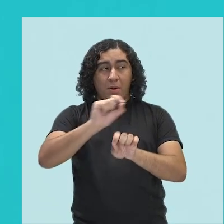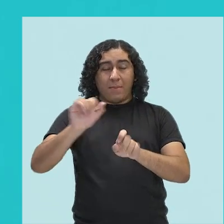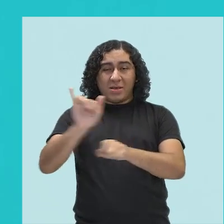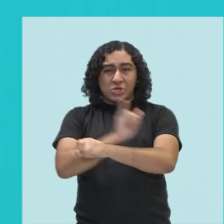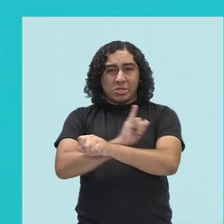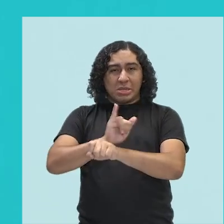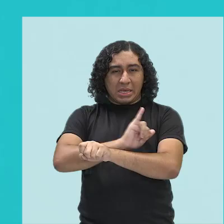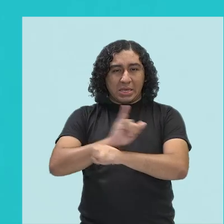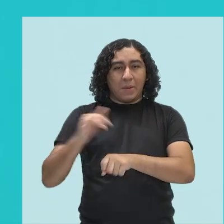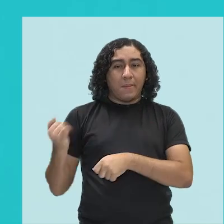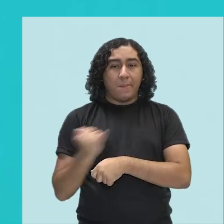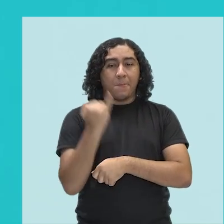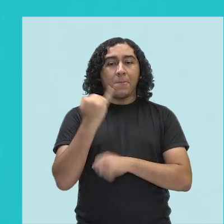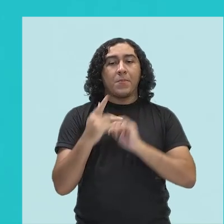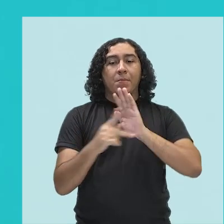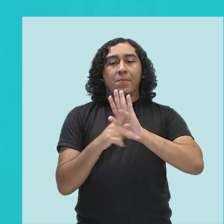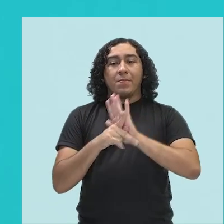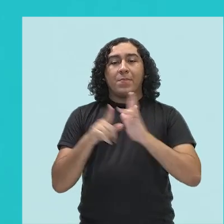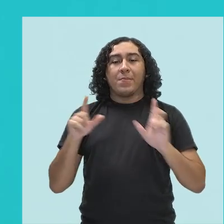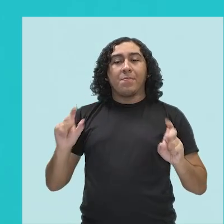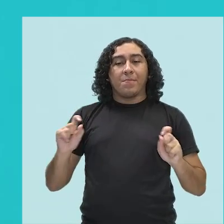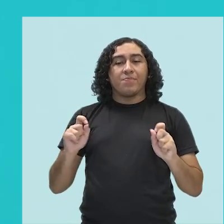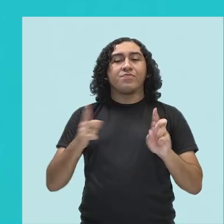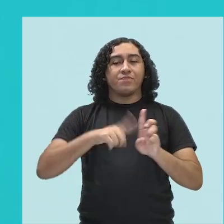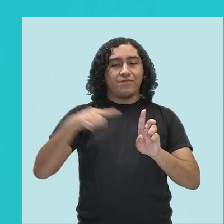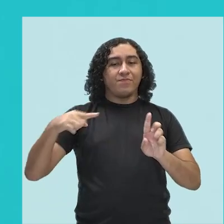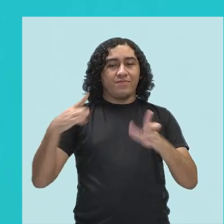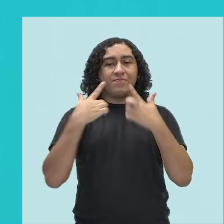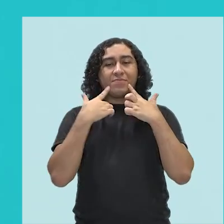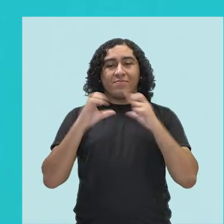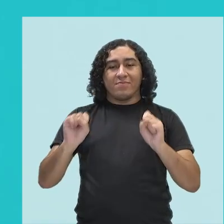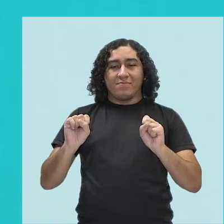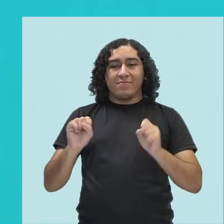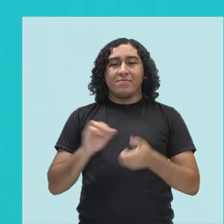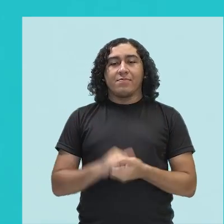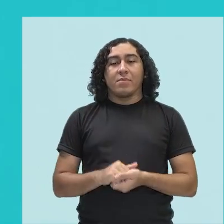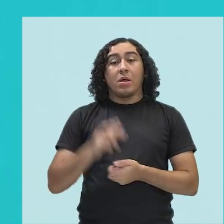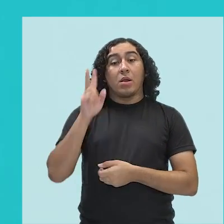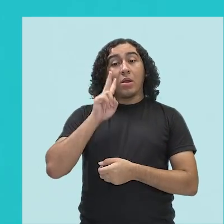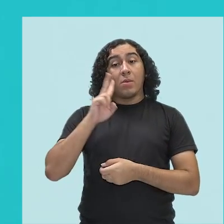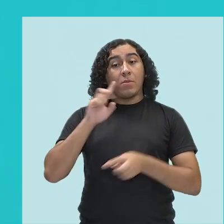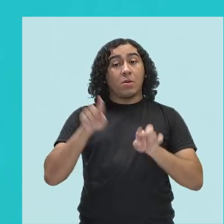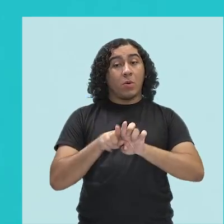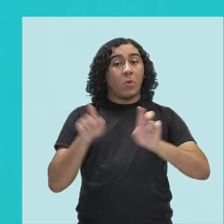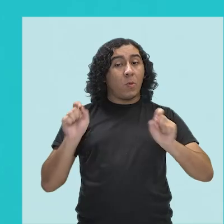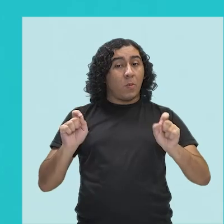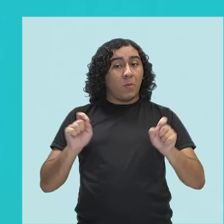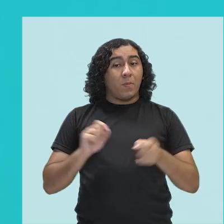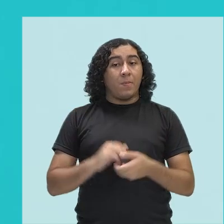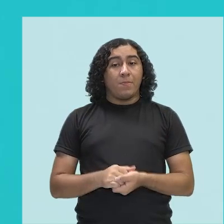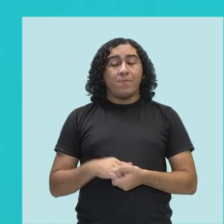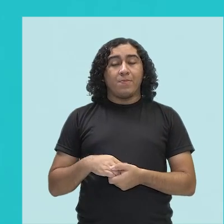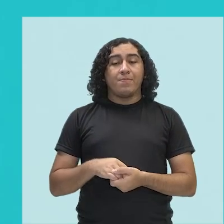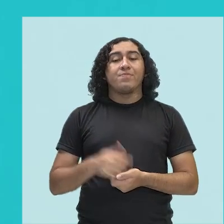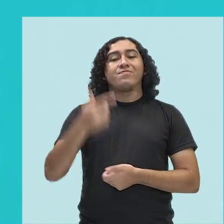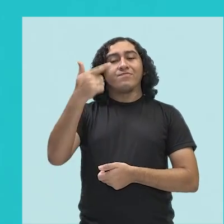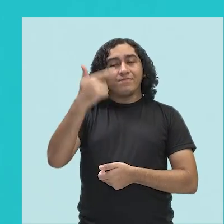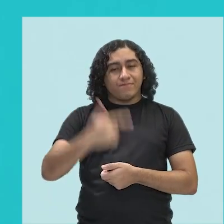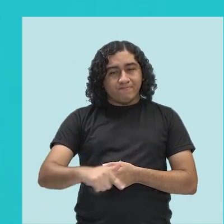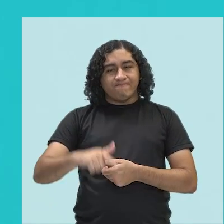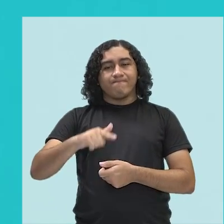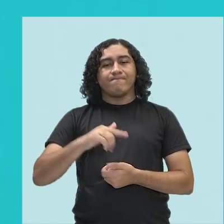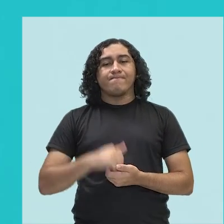forma muito importante de variação linguística, né? Lembrando também que nós vamos